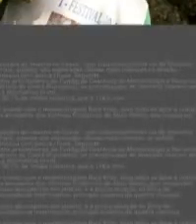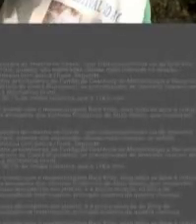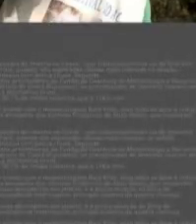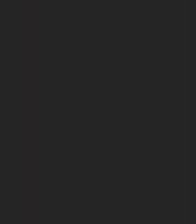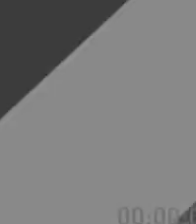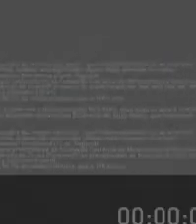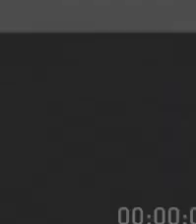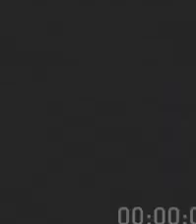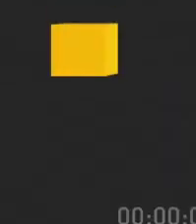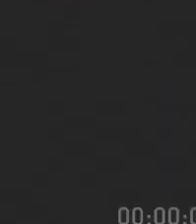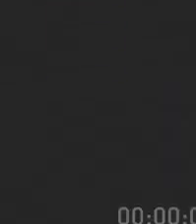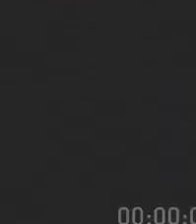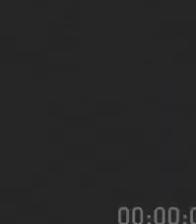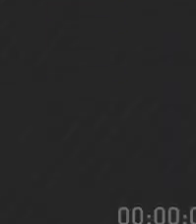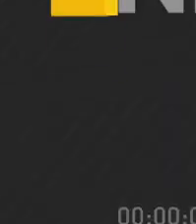ae